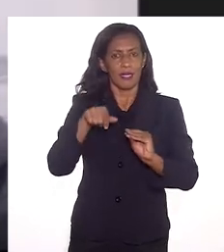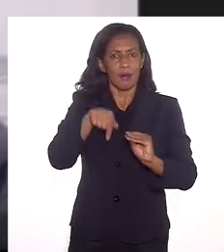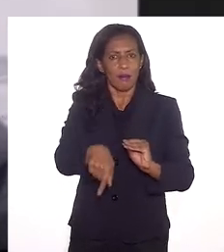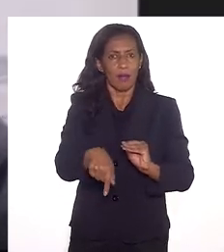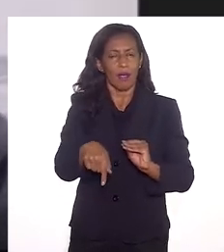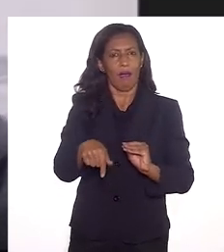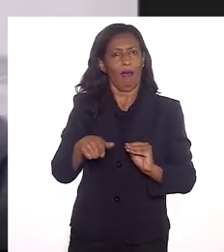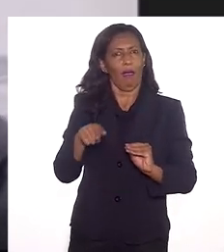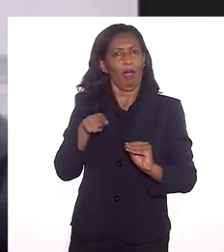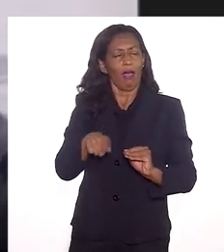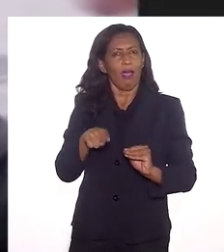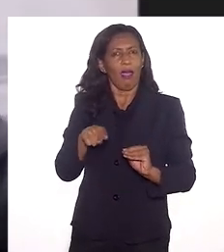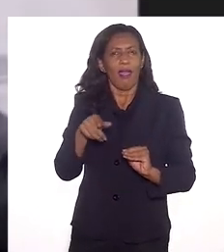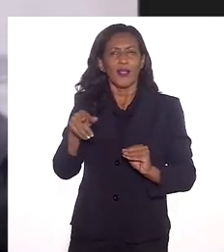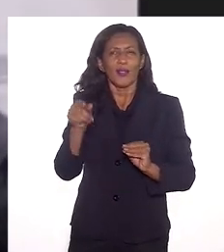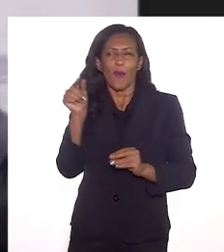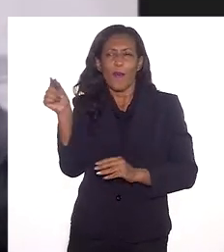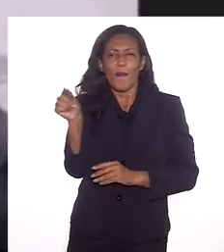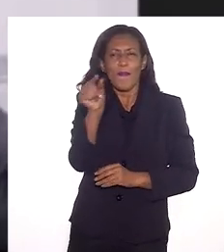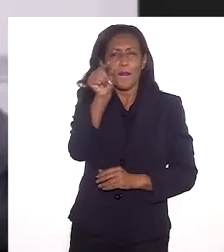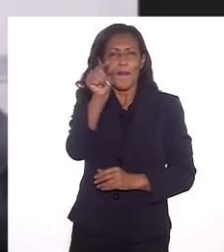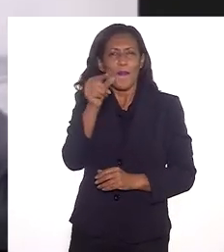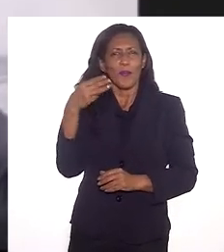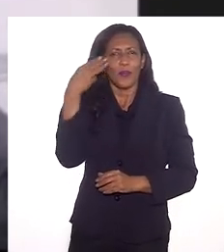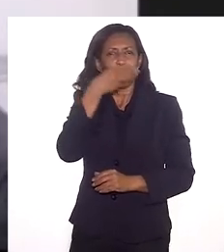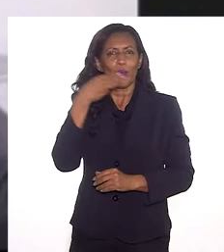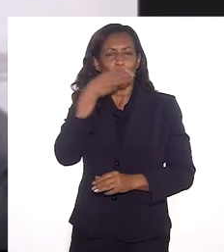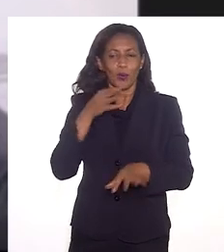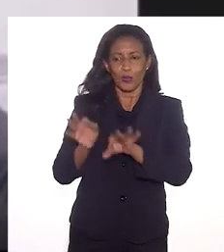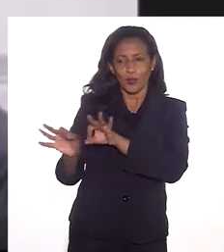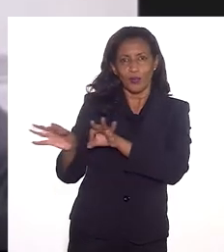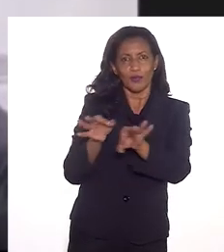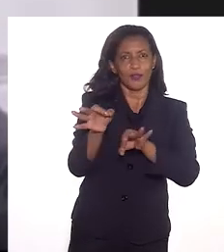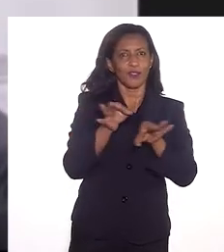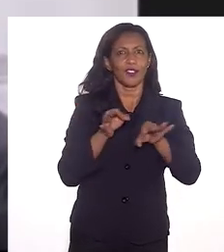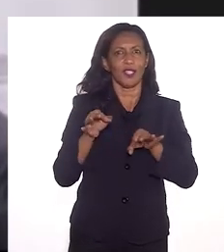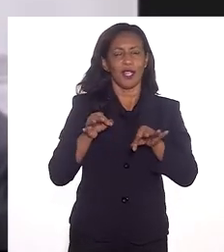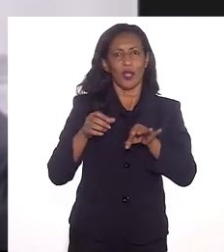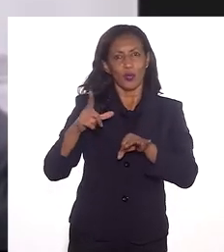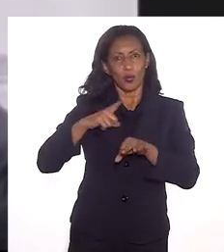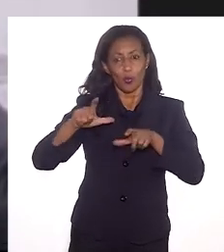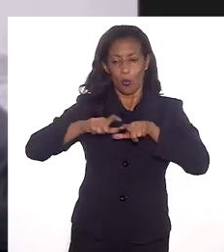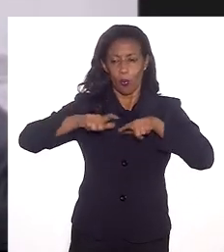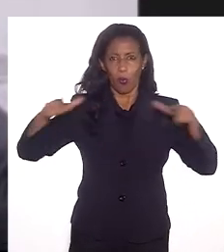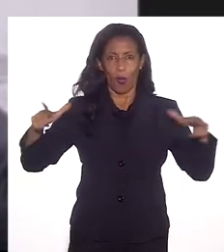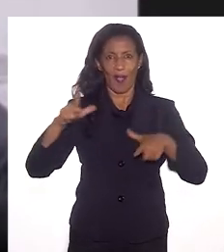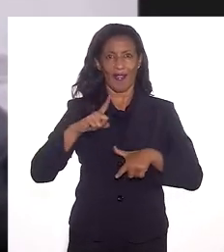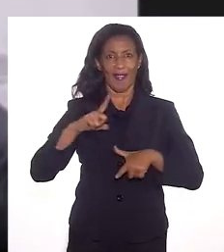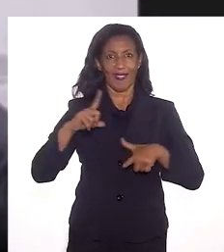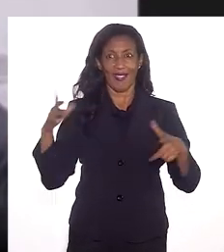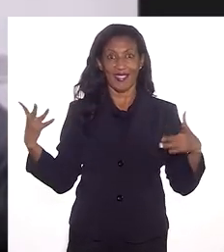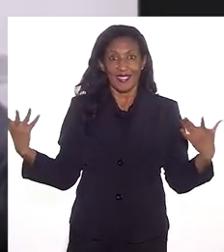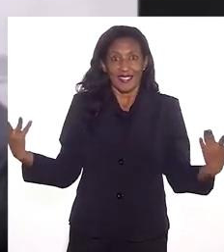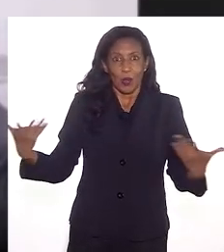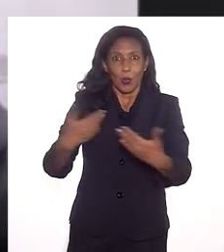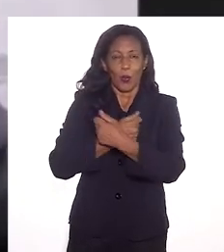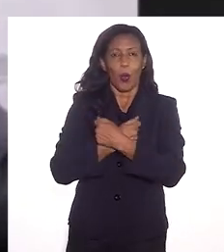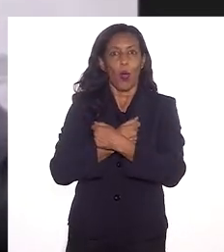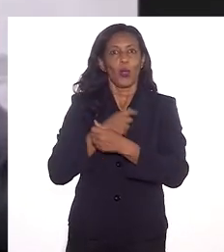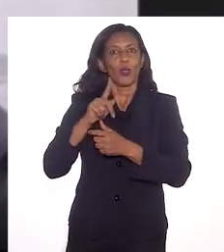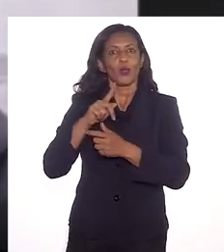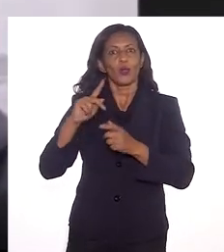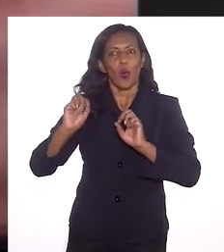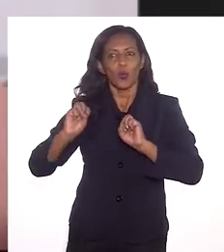summit para cá no fundo é só a cereja do bolo de um planejamento muito maior que existe da gente receber de braços abertos